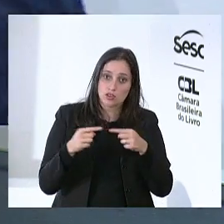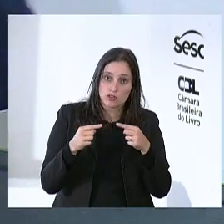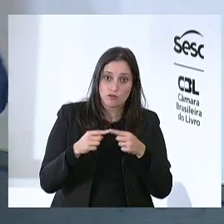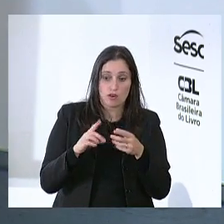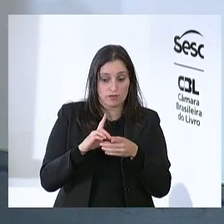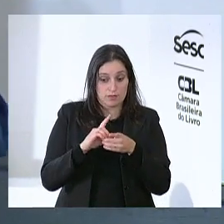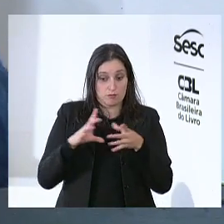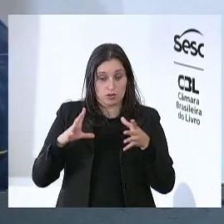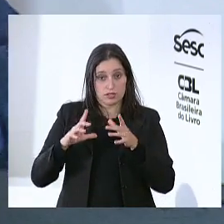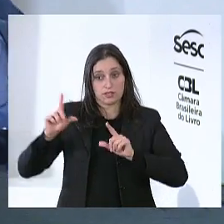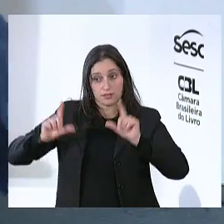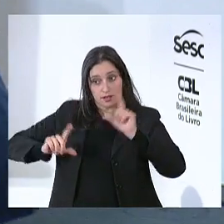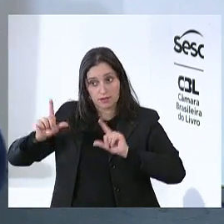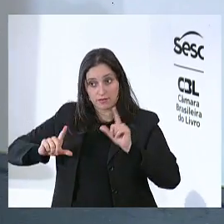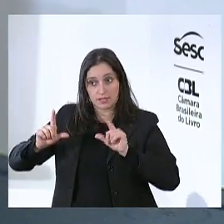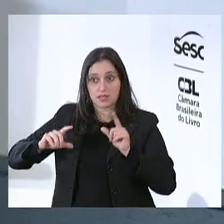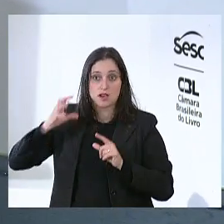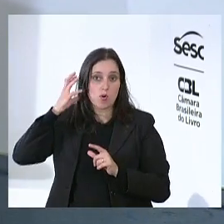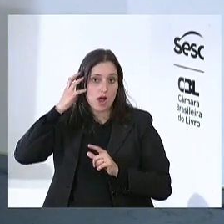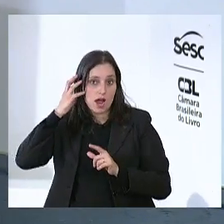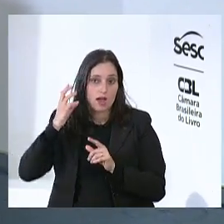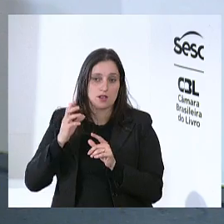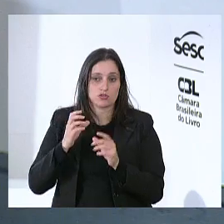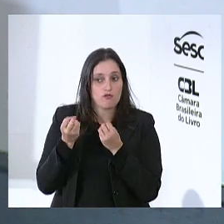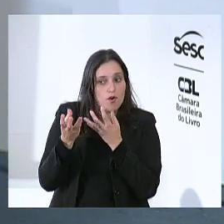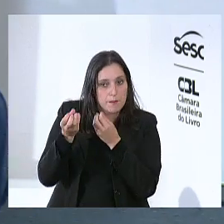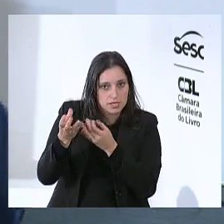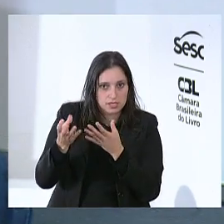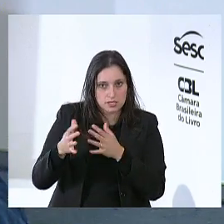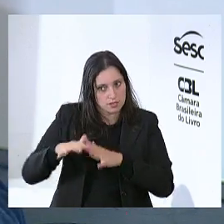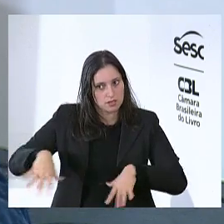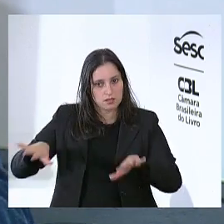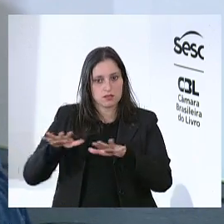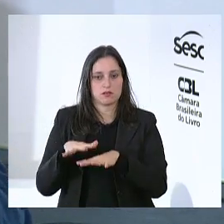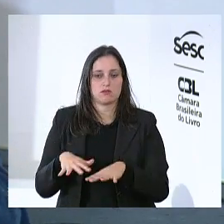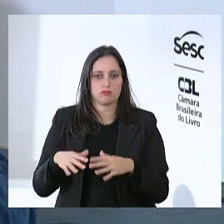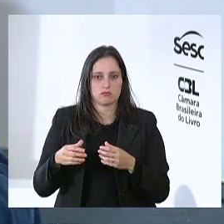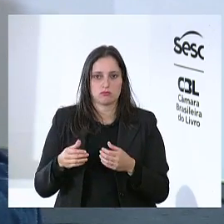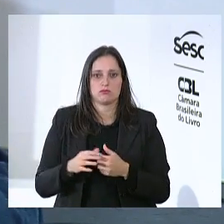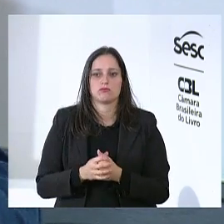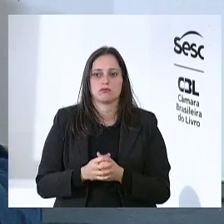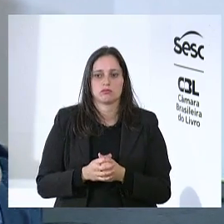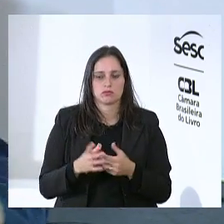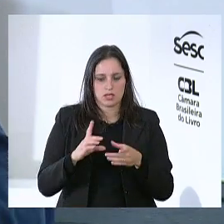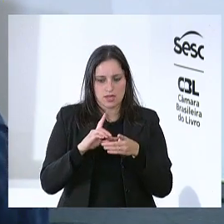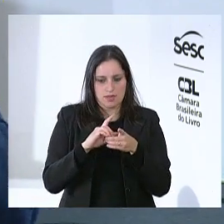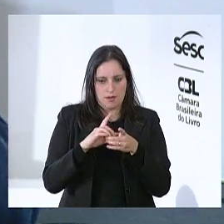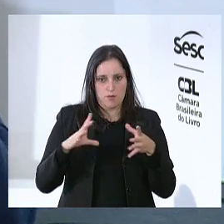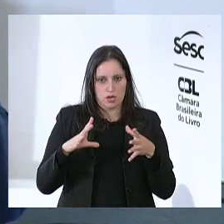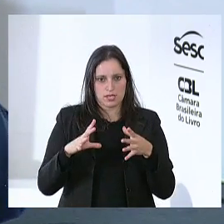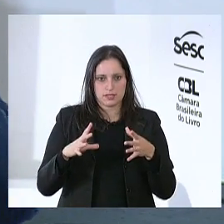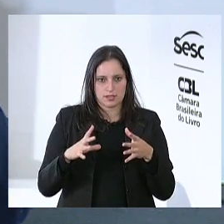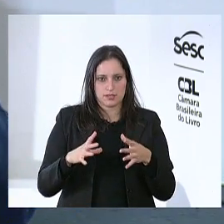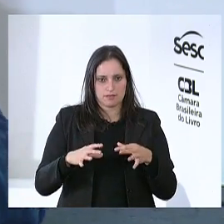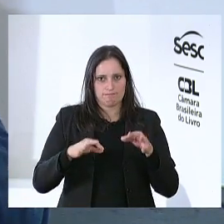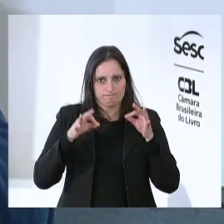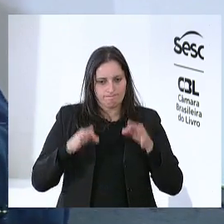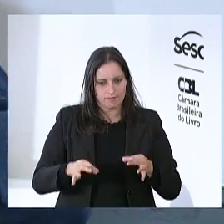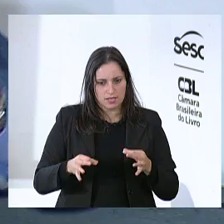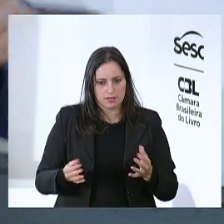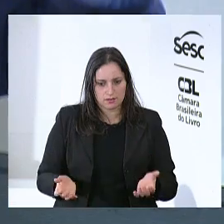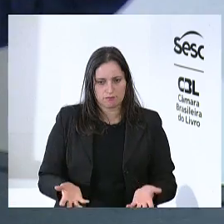envolve democratizar a polícia, envolve muito mais rédeas curtas sobre a democracia, ou seja, sistemas